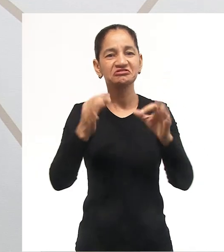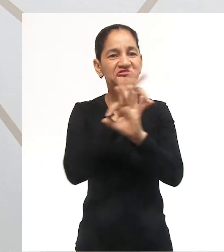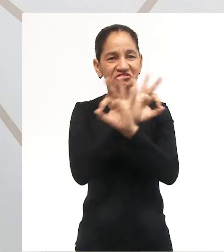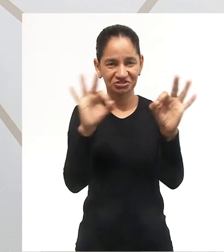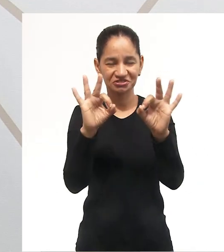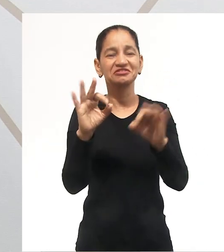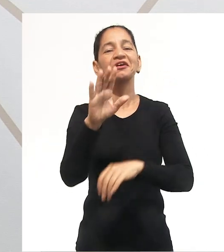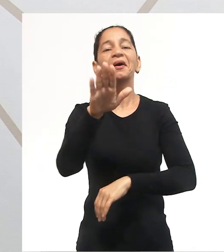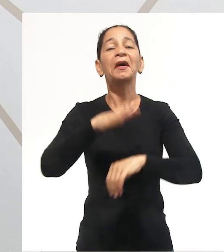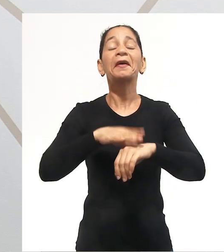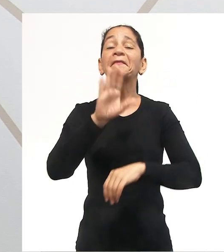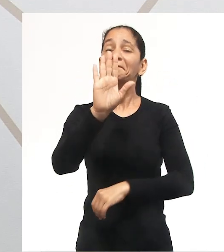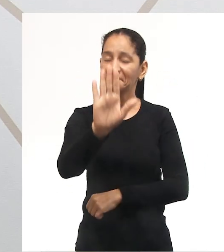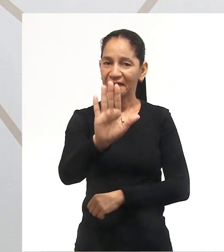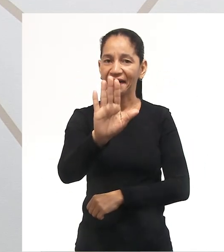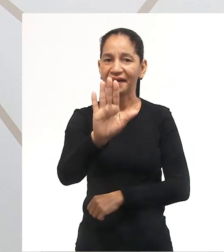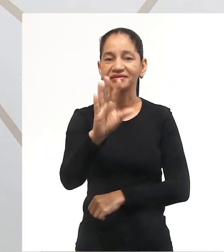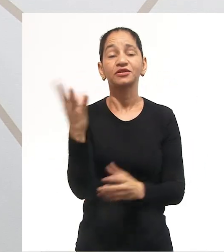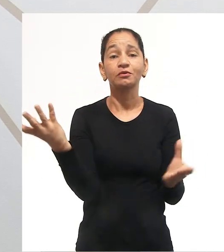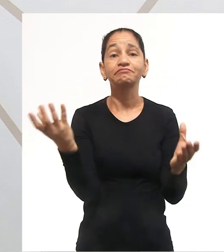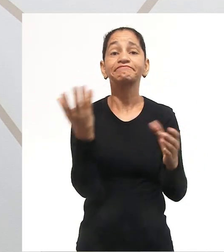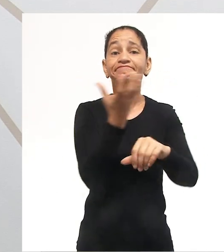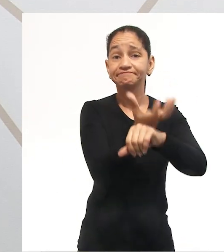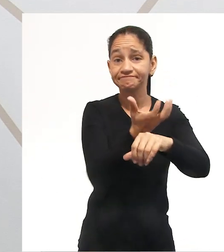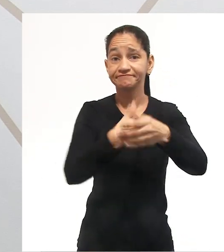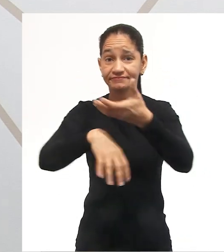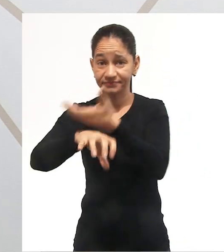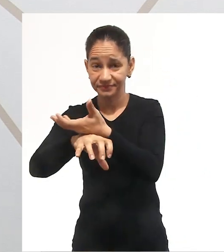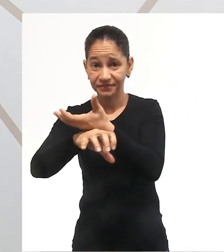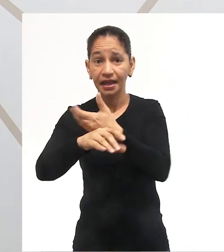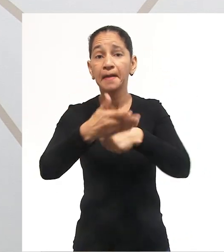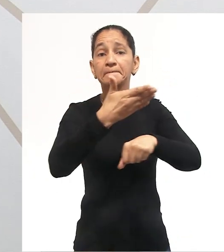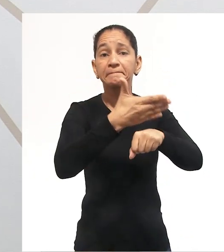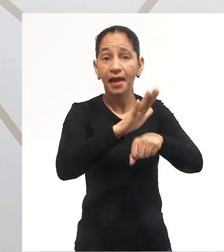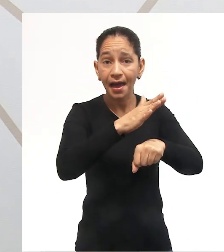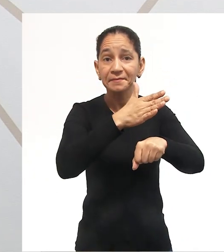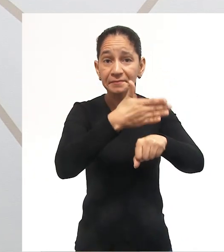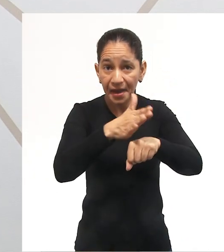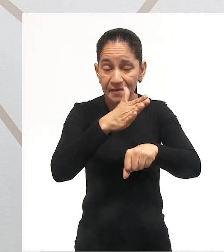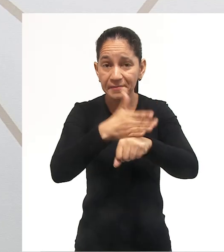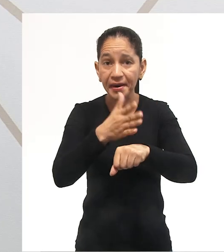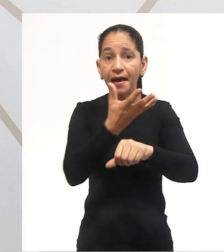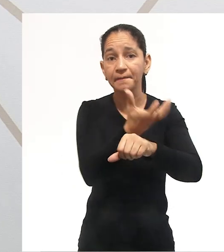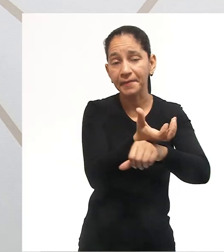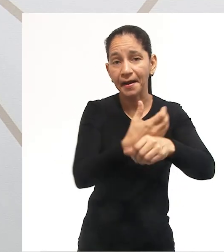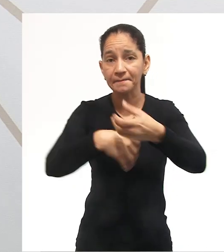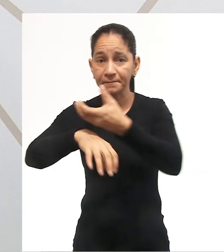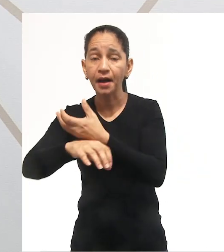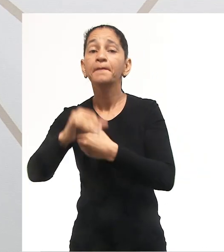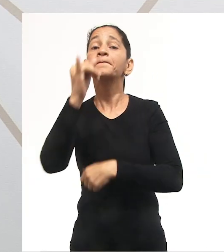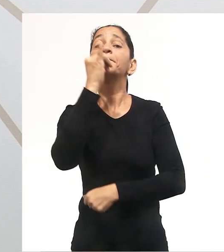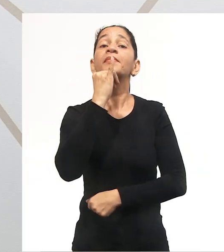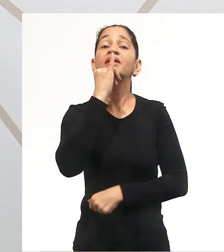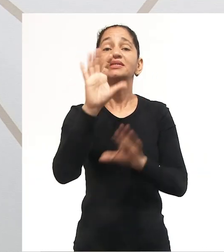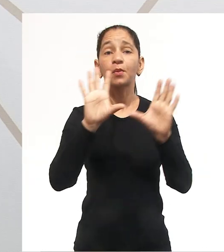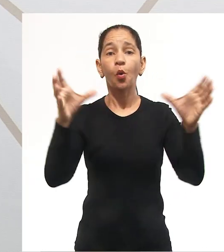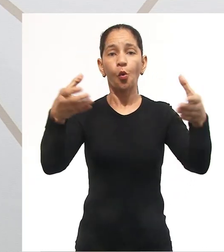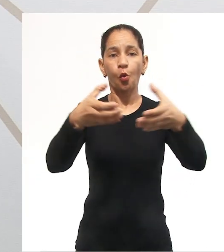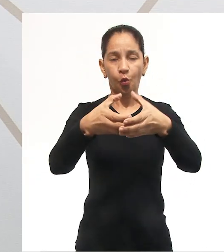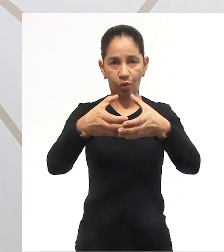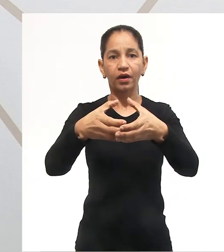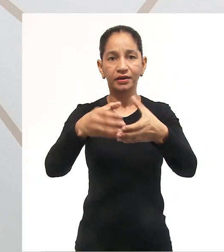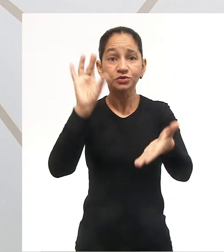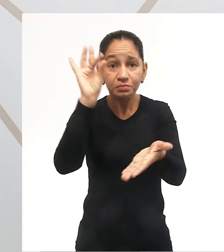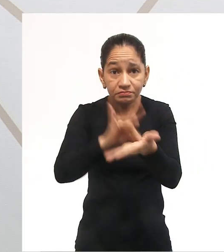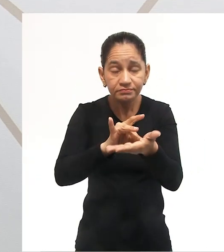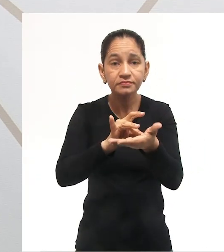ideia é que a gente integre, né? Quando a gente fala uma prática integradora, o congresso, por exemplo, é uma prática